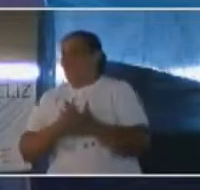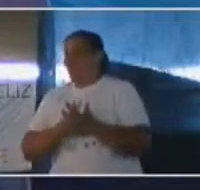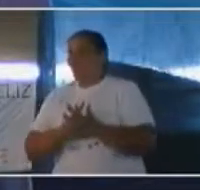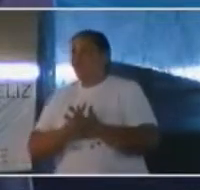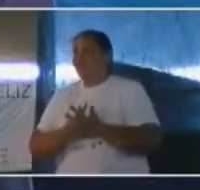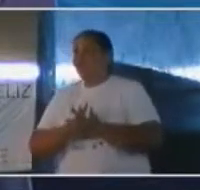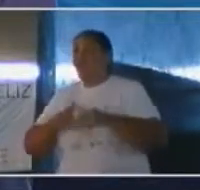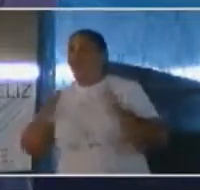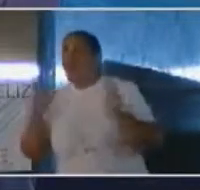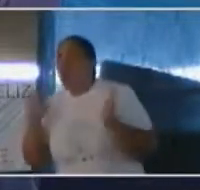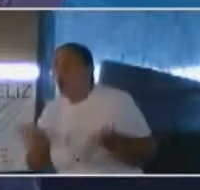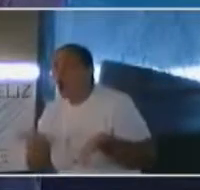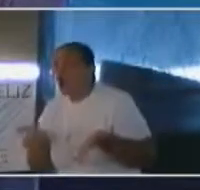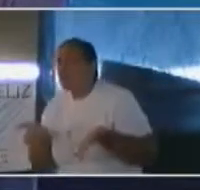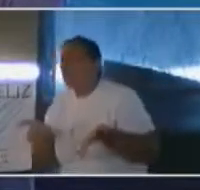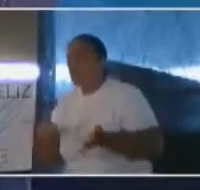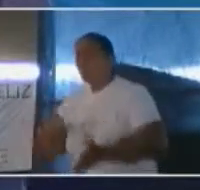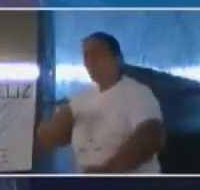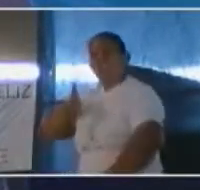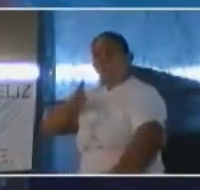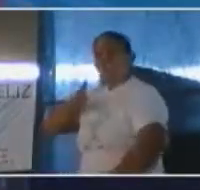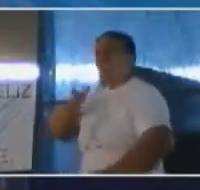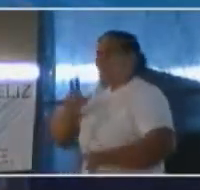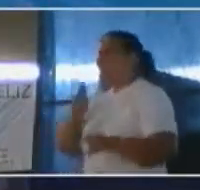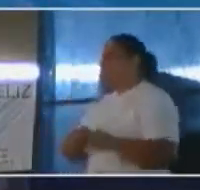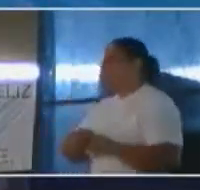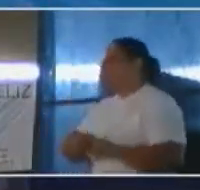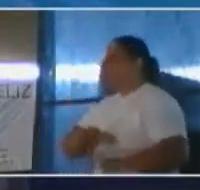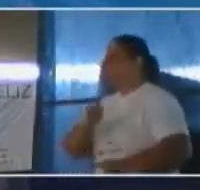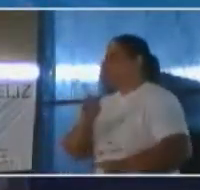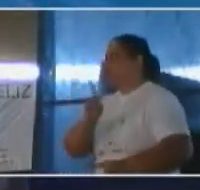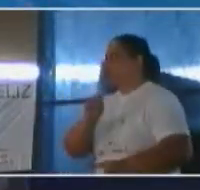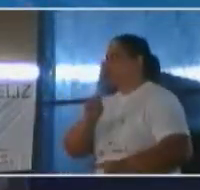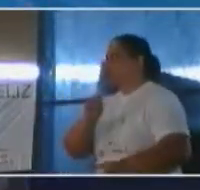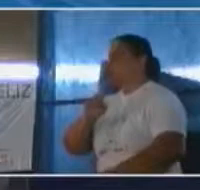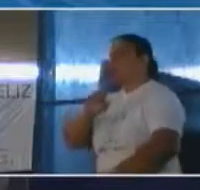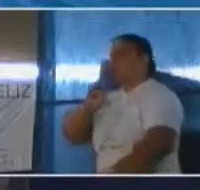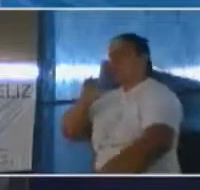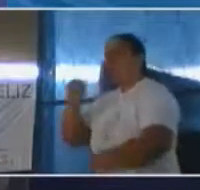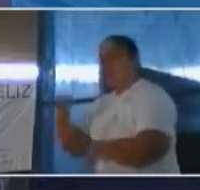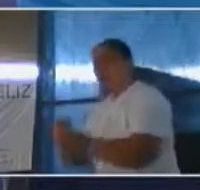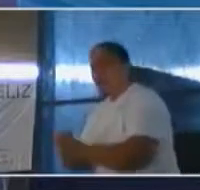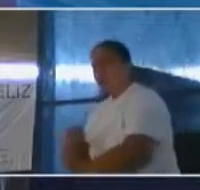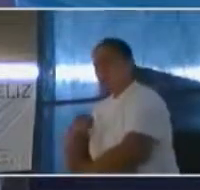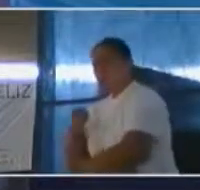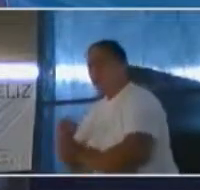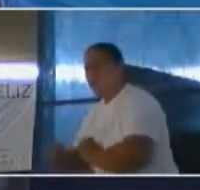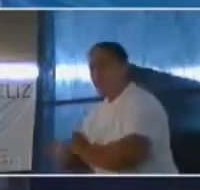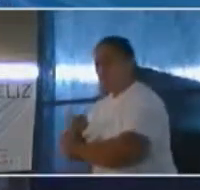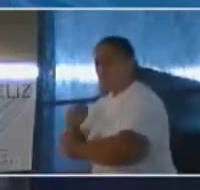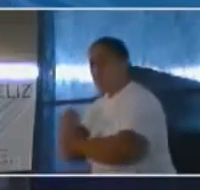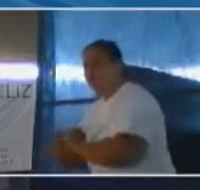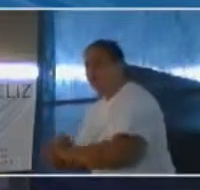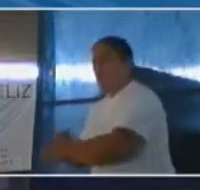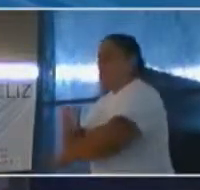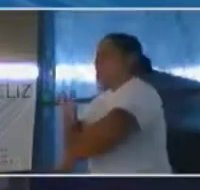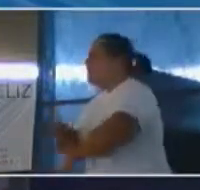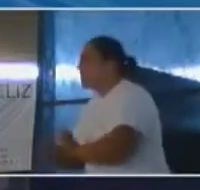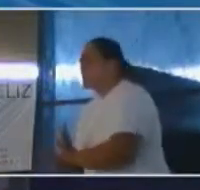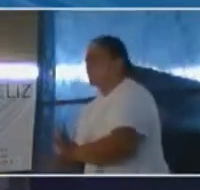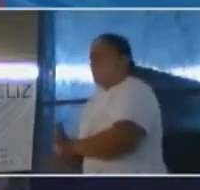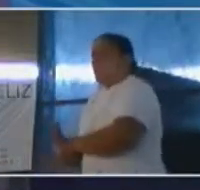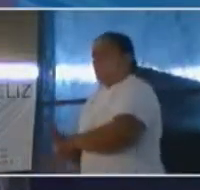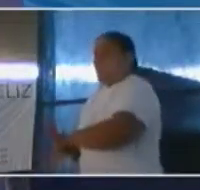luta, é de sair de casa, de ir atrás das coisas. É a busca do primeiro emprego, é a entrada